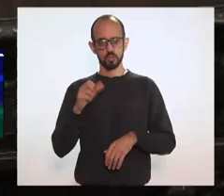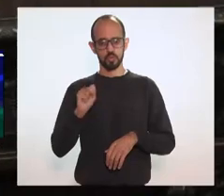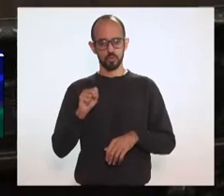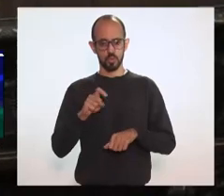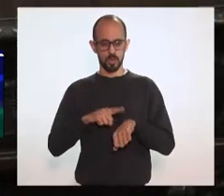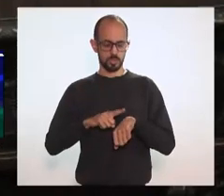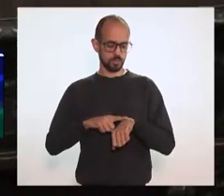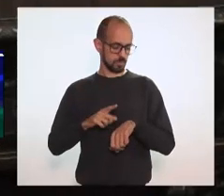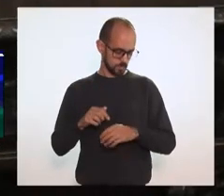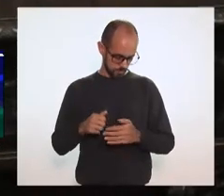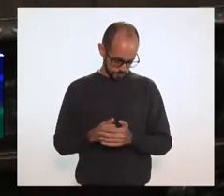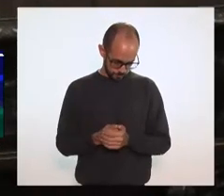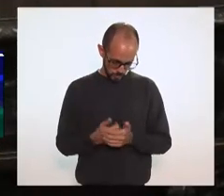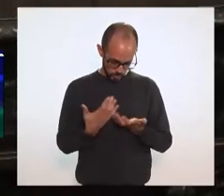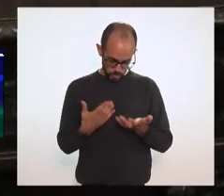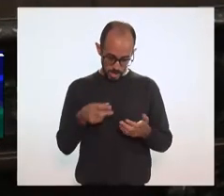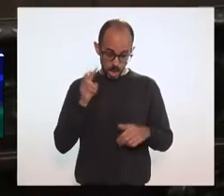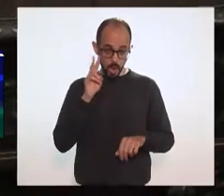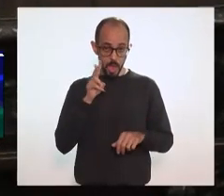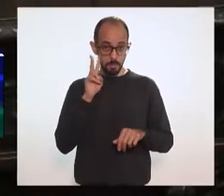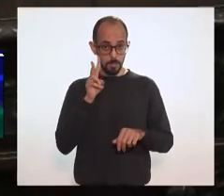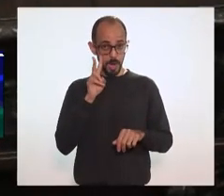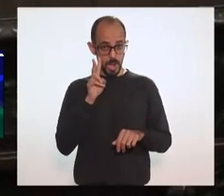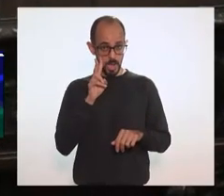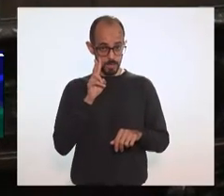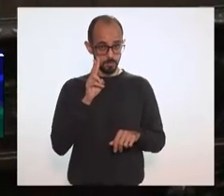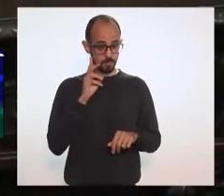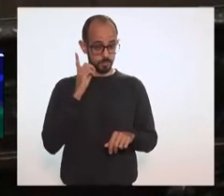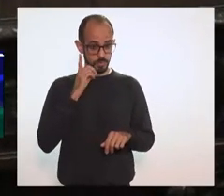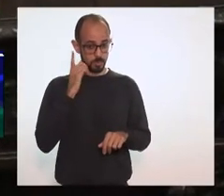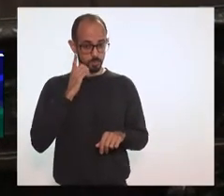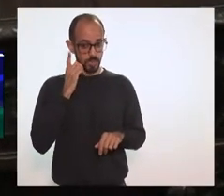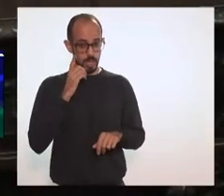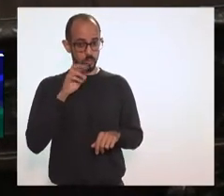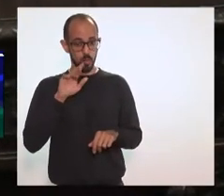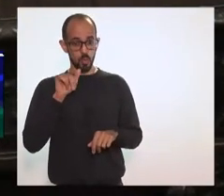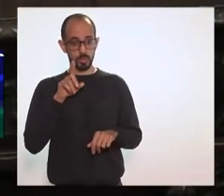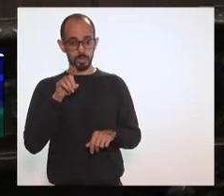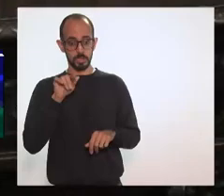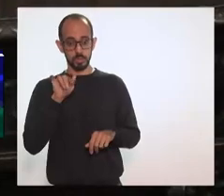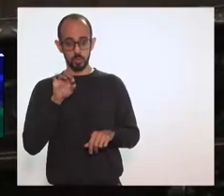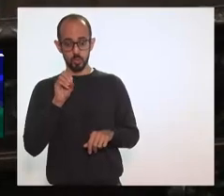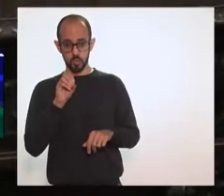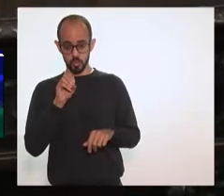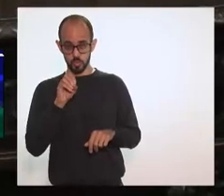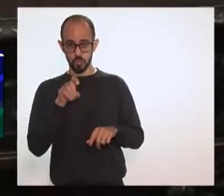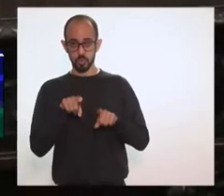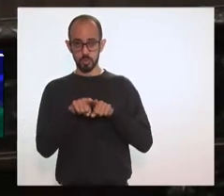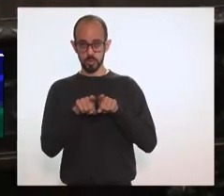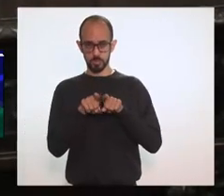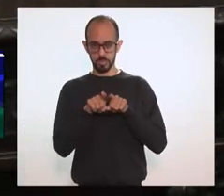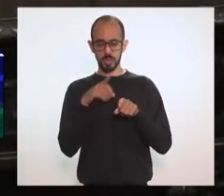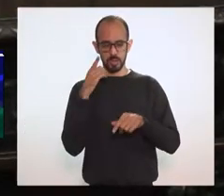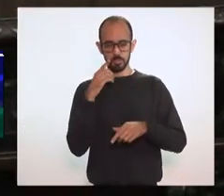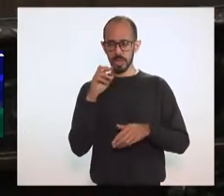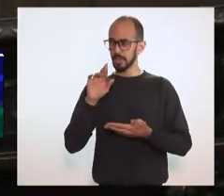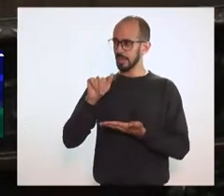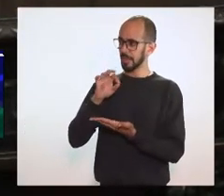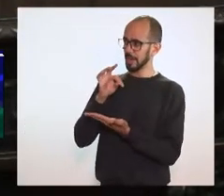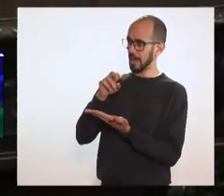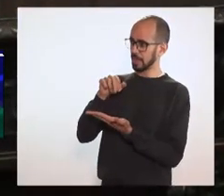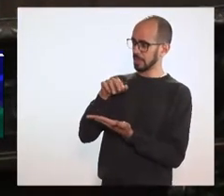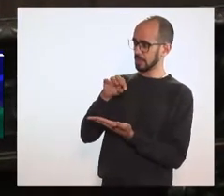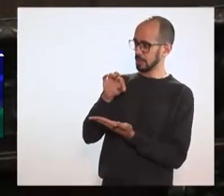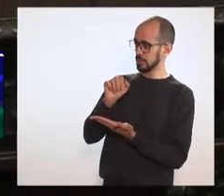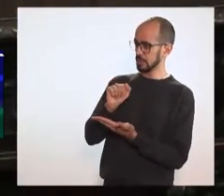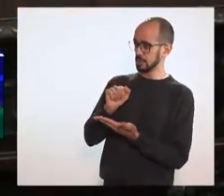quero aqui lembrar, deputado Rodrigo Amorim, presidente Renata Souza, que o debate sobre esse tema, o debate sobre